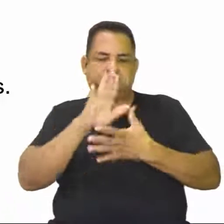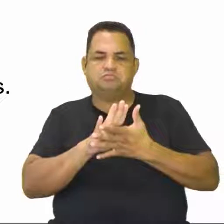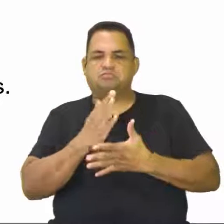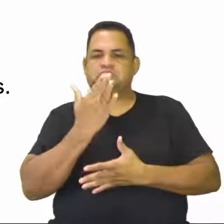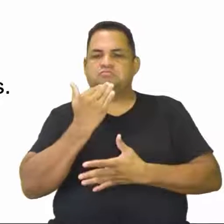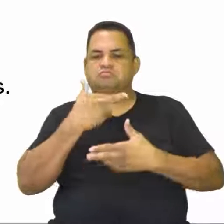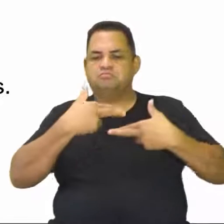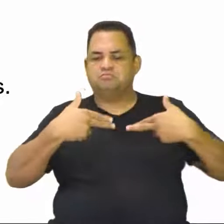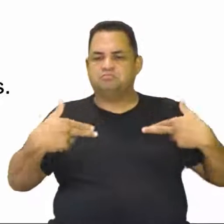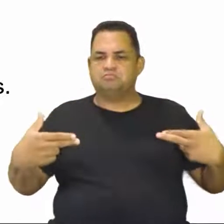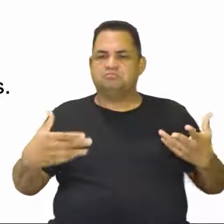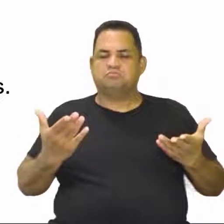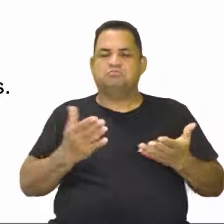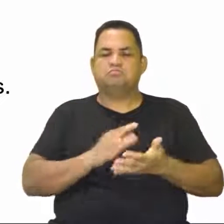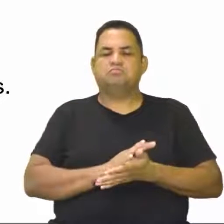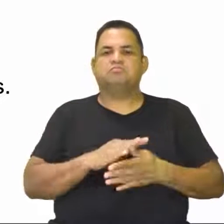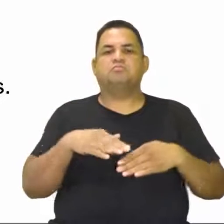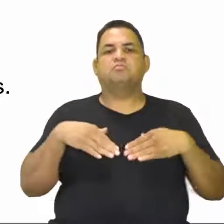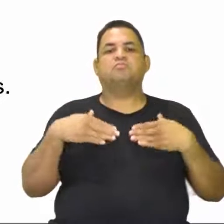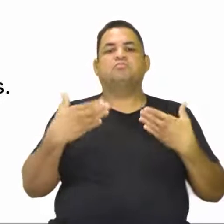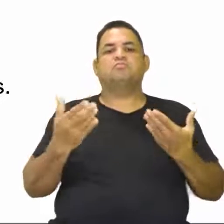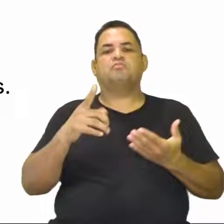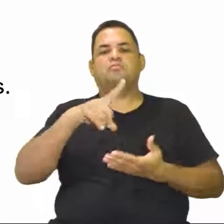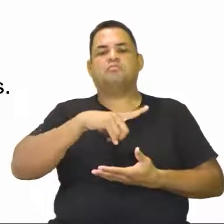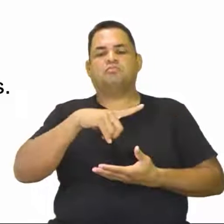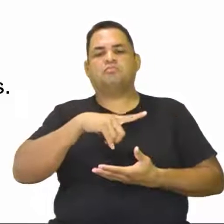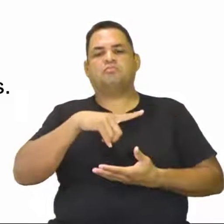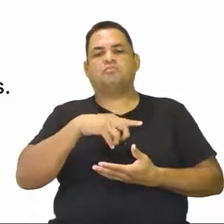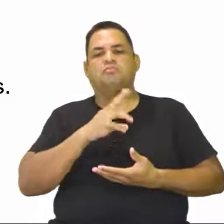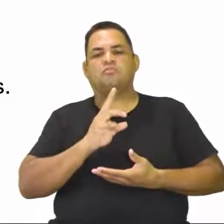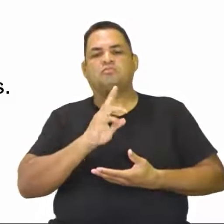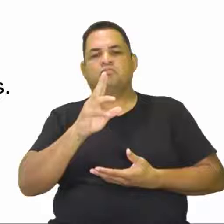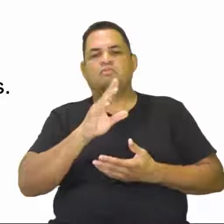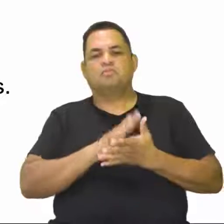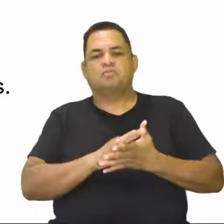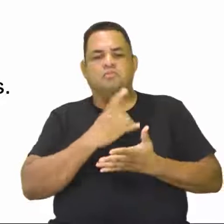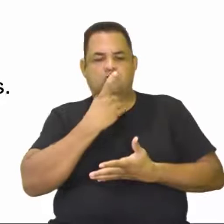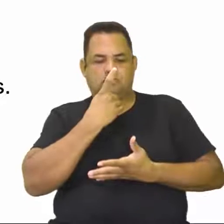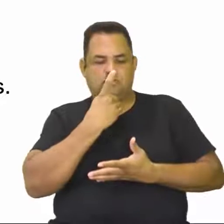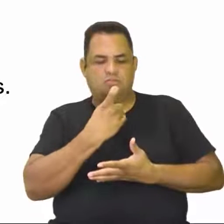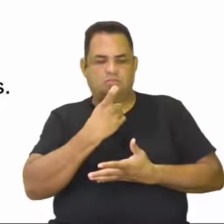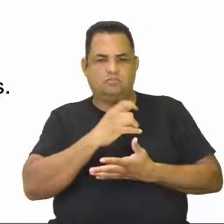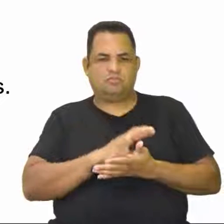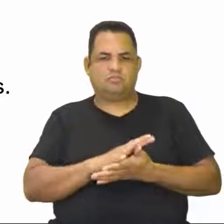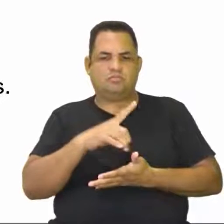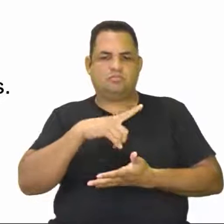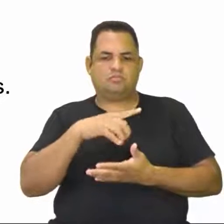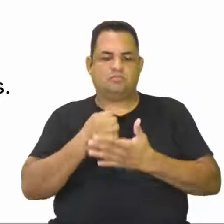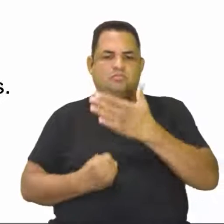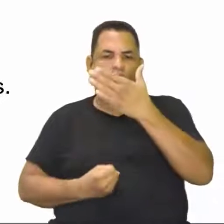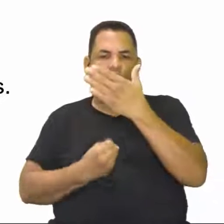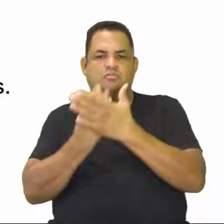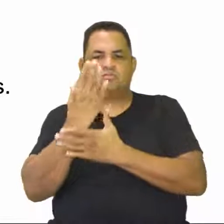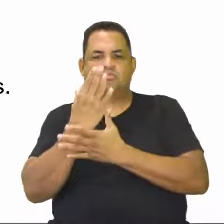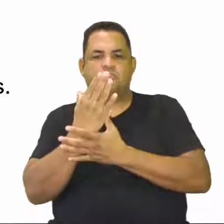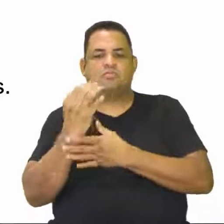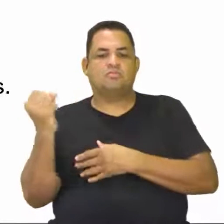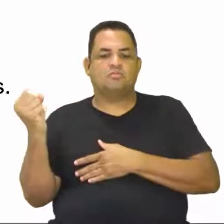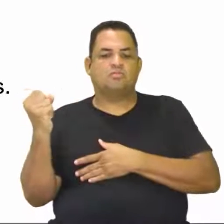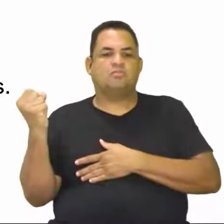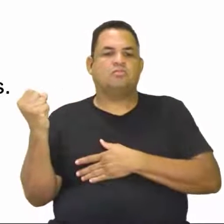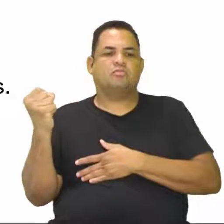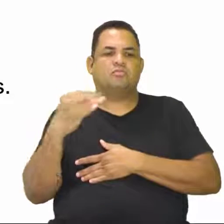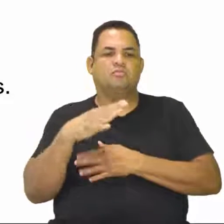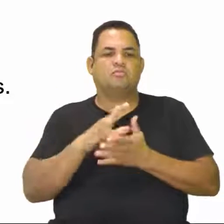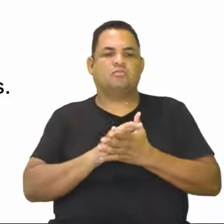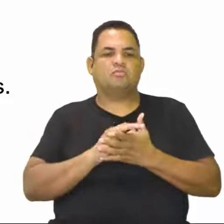outros alimentos. Quando elas estão sofrendo esse processo de apodrecimento, ali tem o surgimento de novas